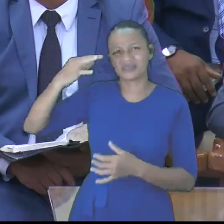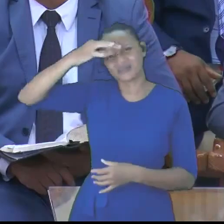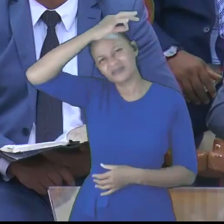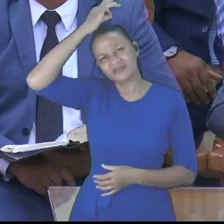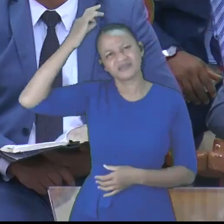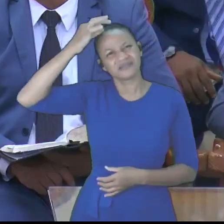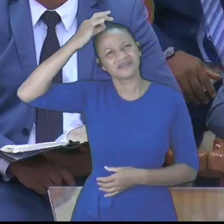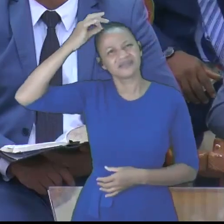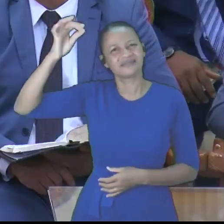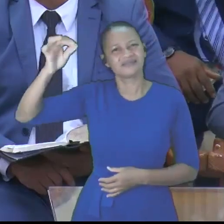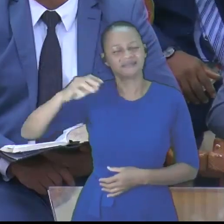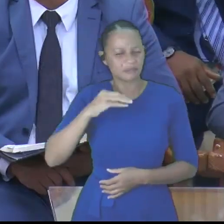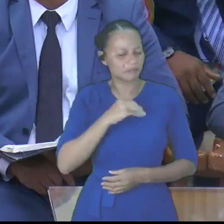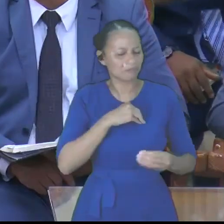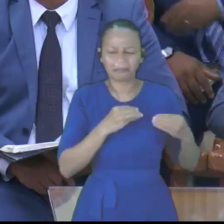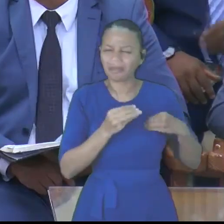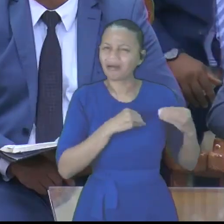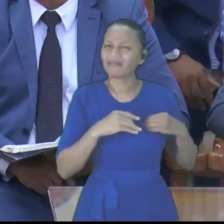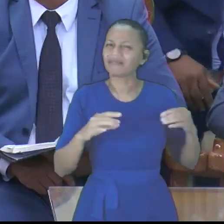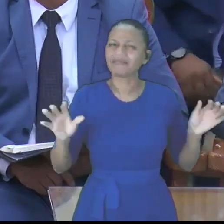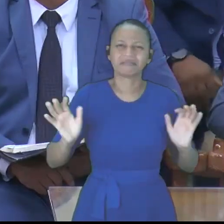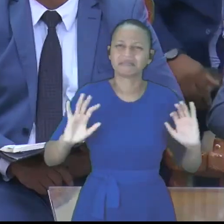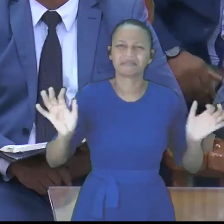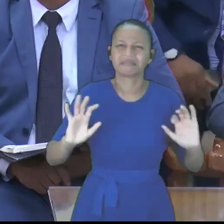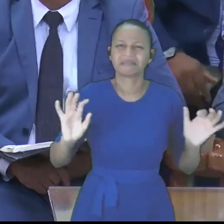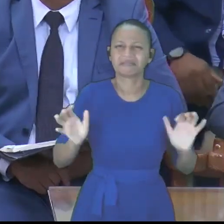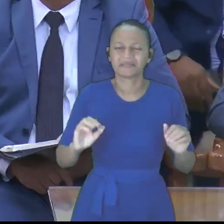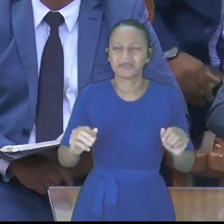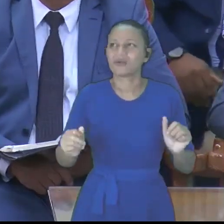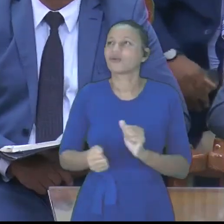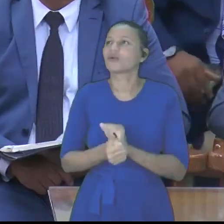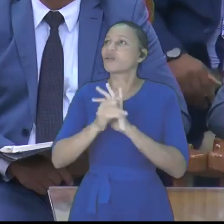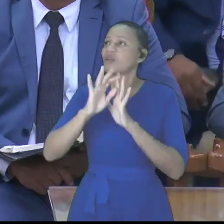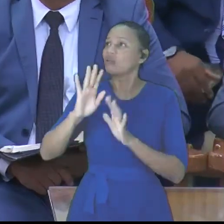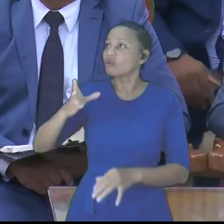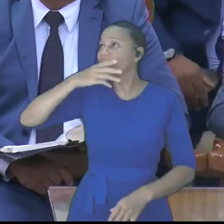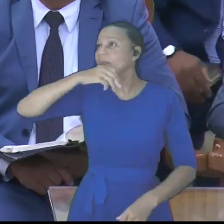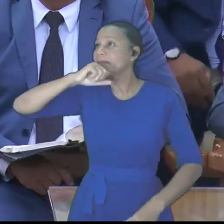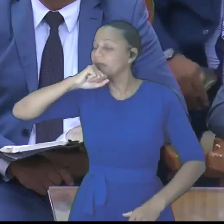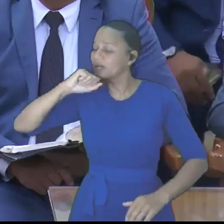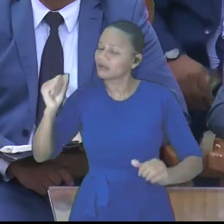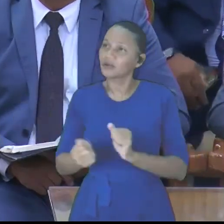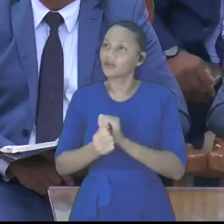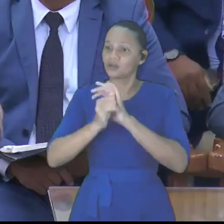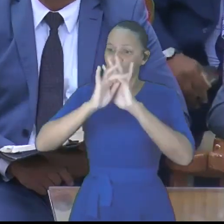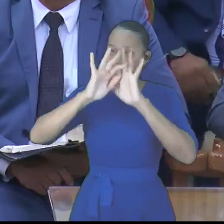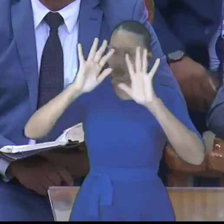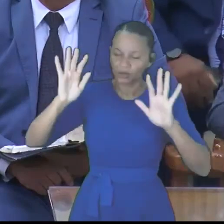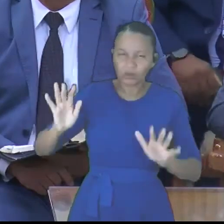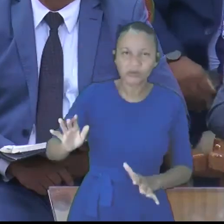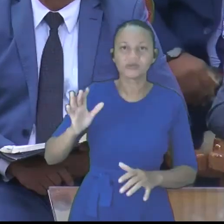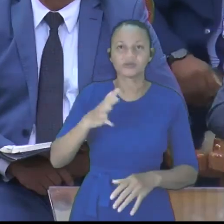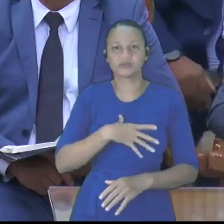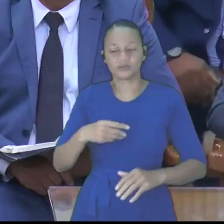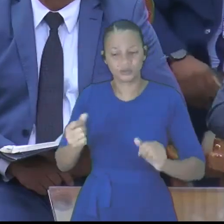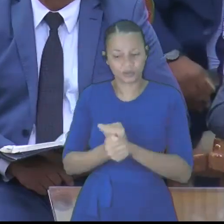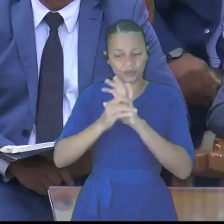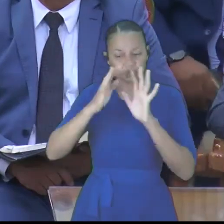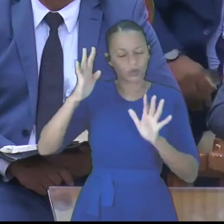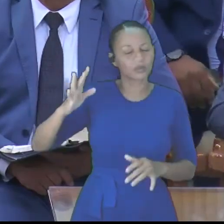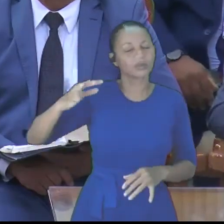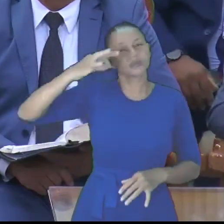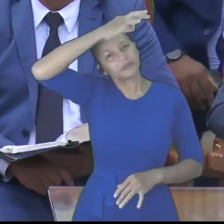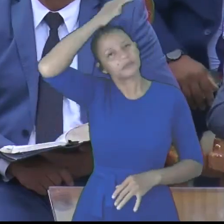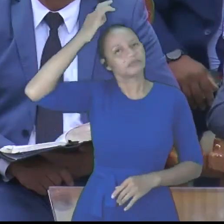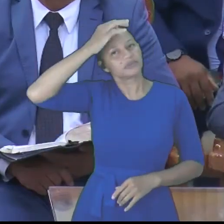dar glória ao Espírito Santo e não é pecado. Não é pecado você dizer glória ao Pai, glória ao Filho e glória ao Espírito Santo. Não é pecado, porque são 3 pessoas da